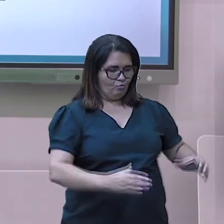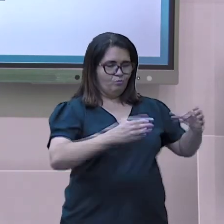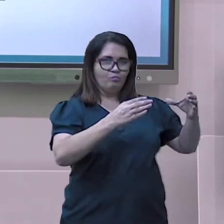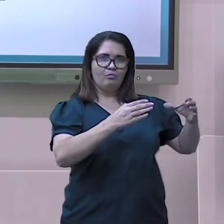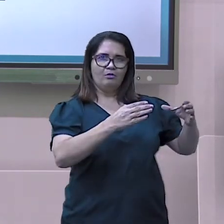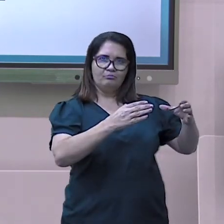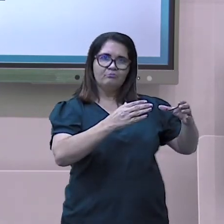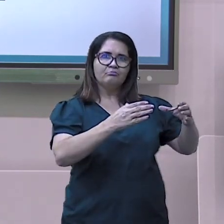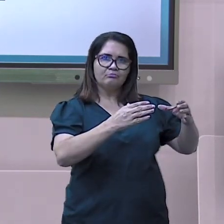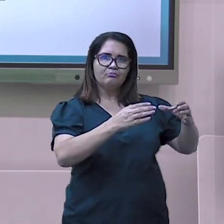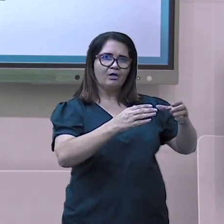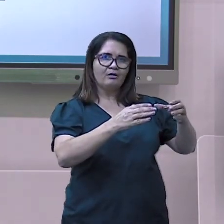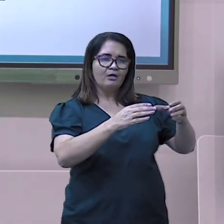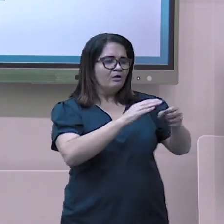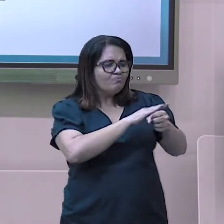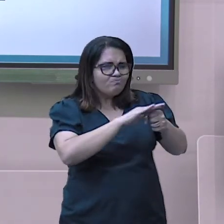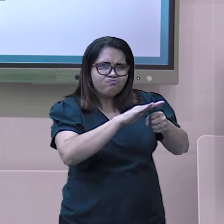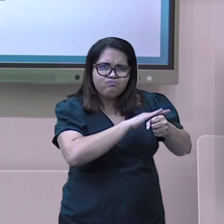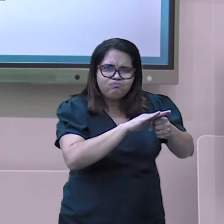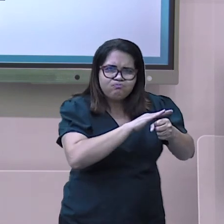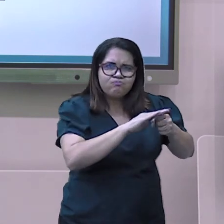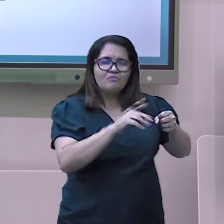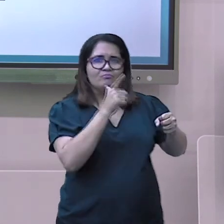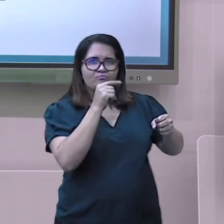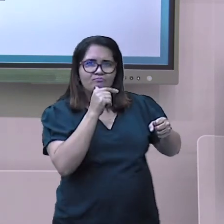a consciência,